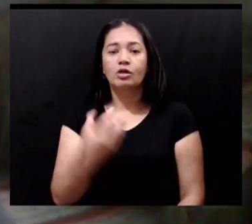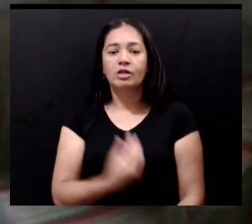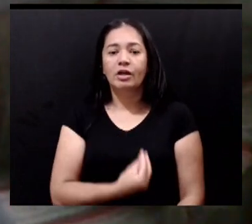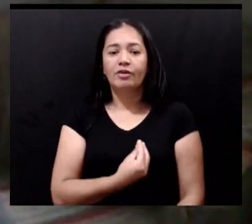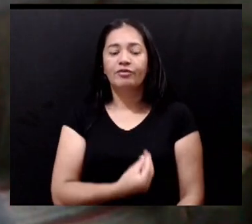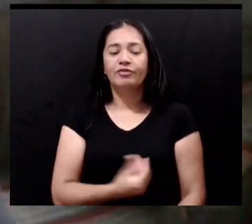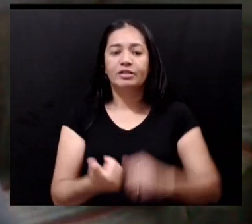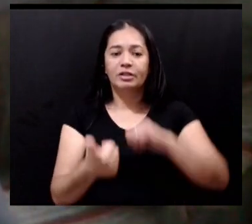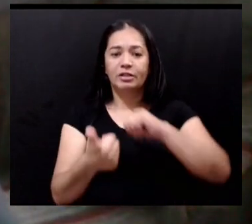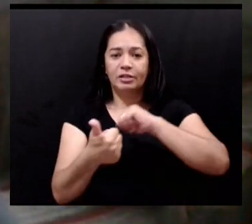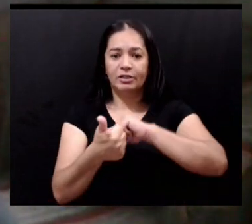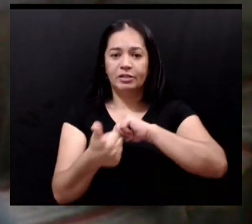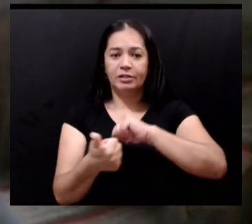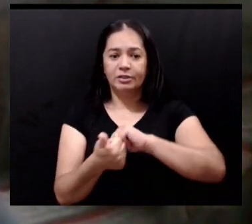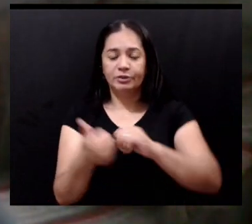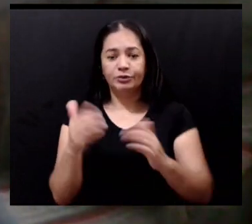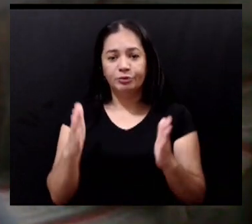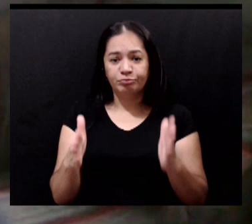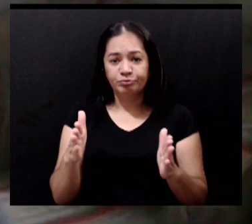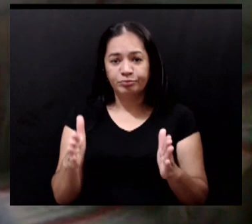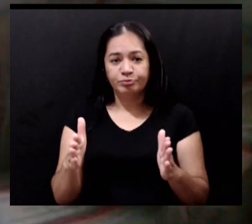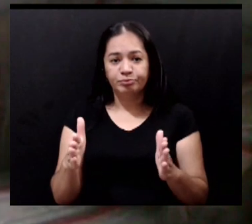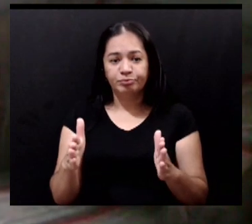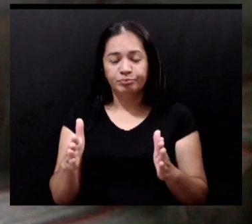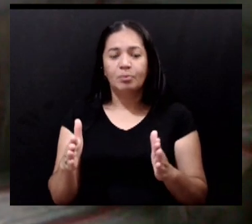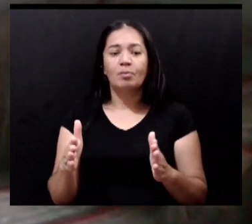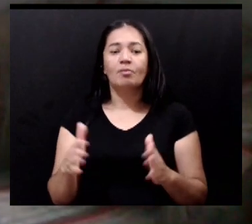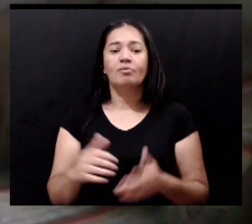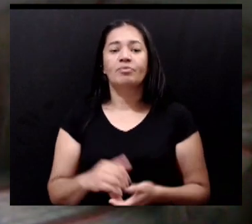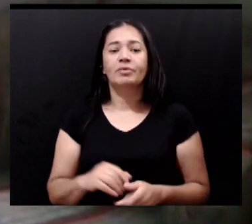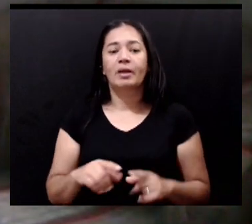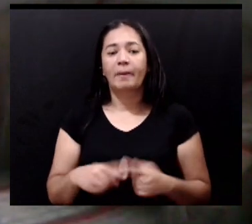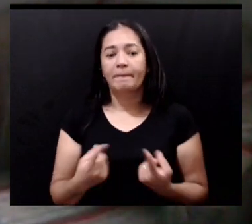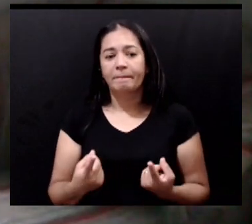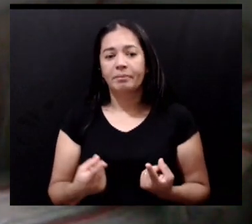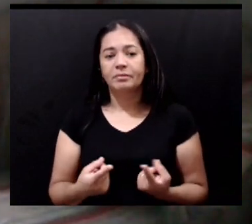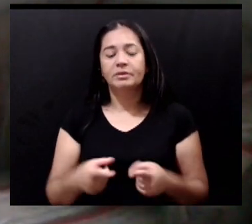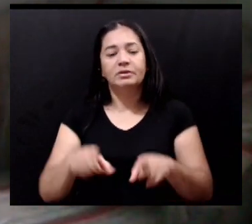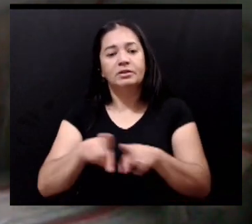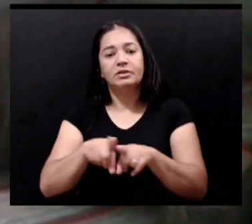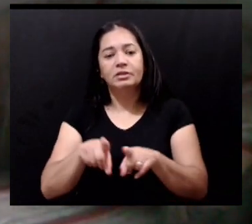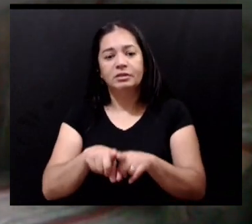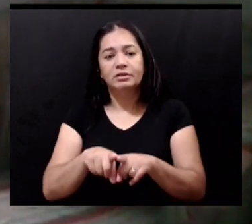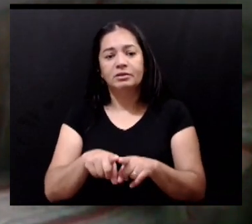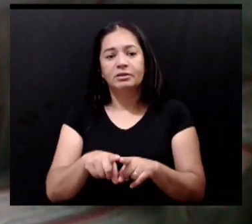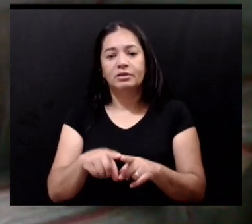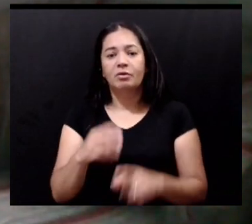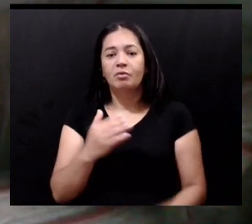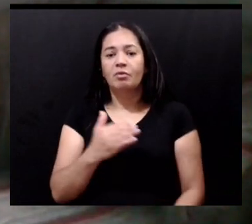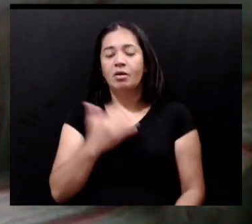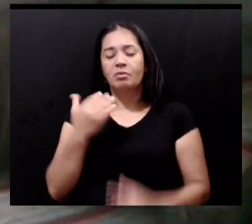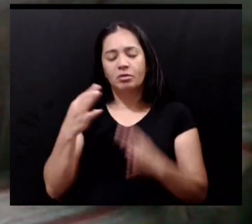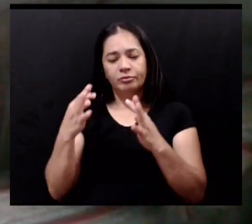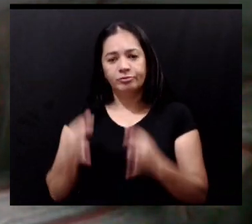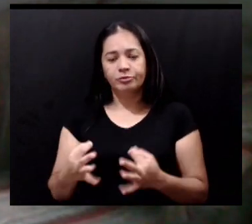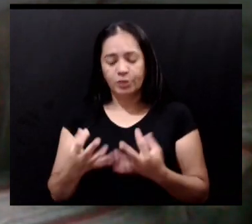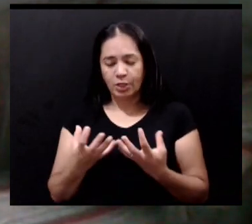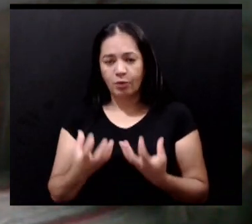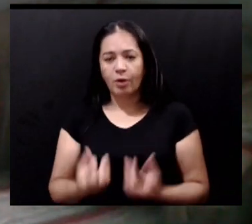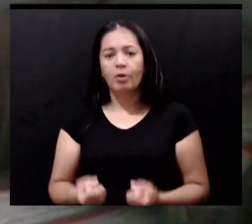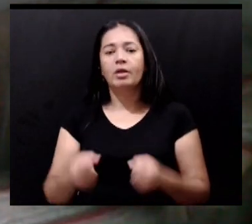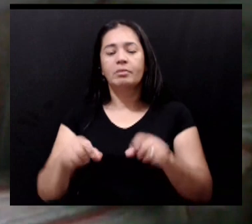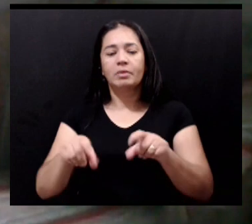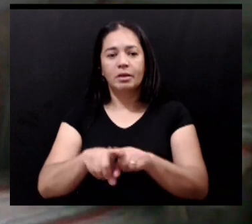até vida, mas pensando também em uma morte digna e no acolhimento daqueles